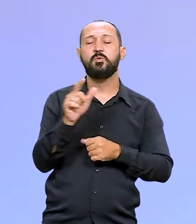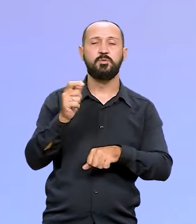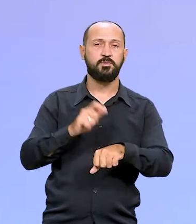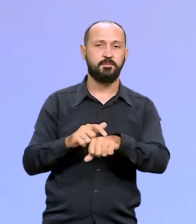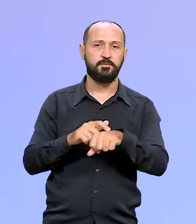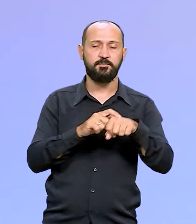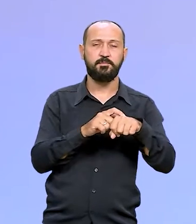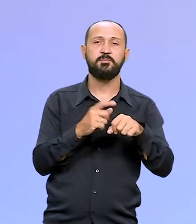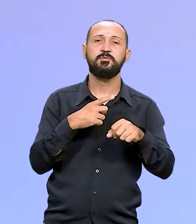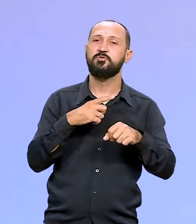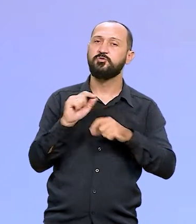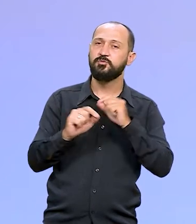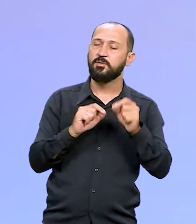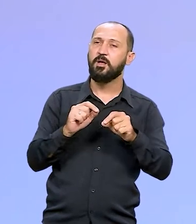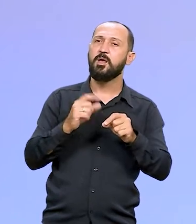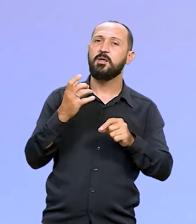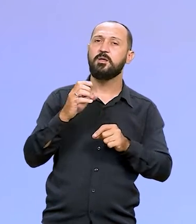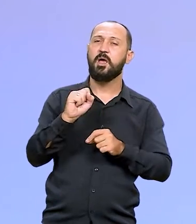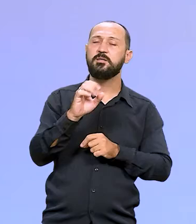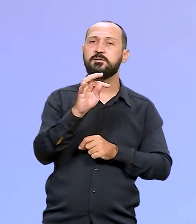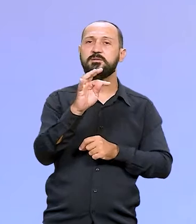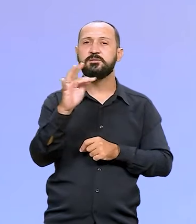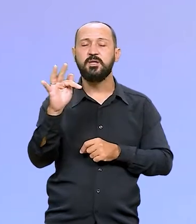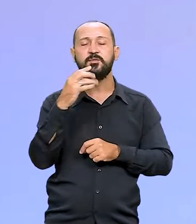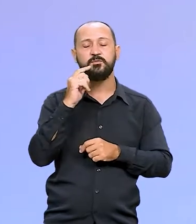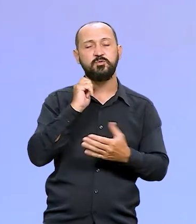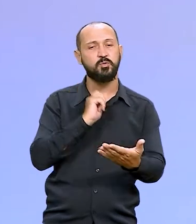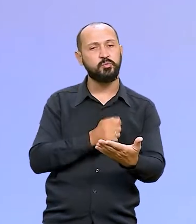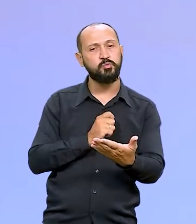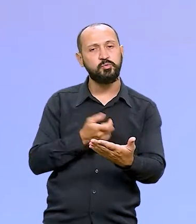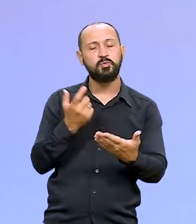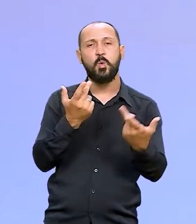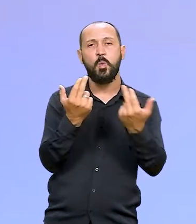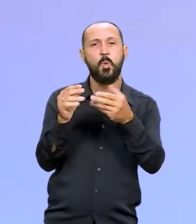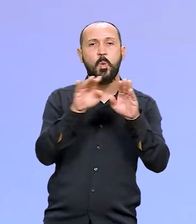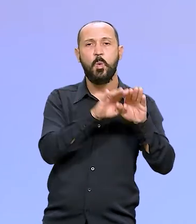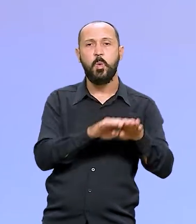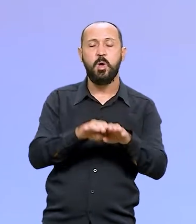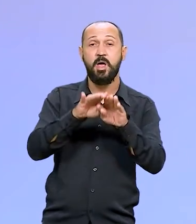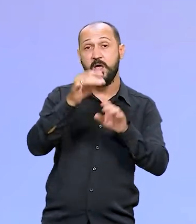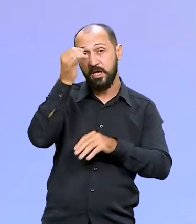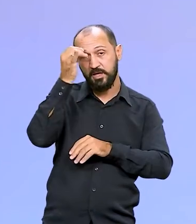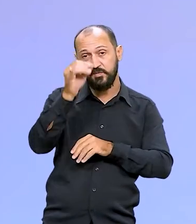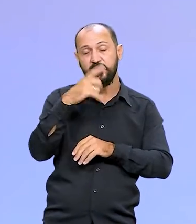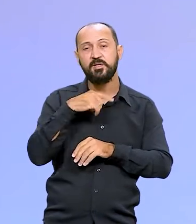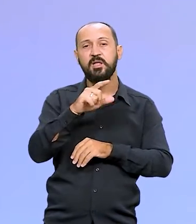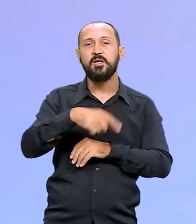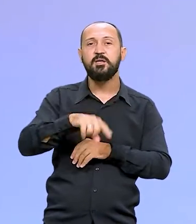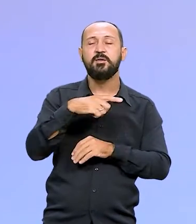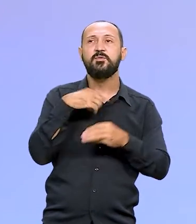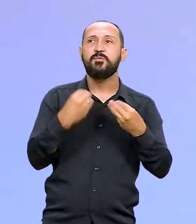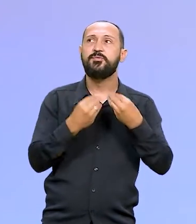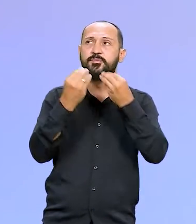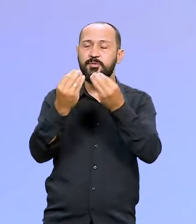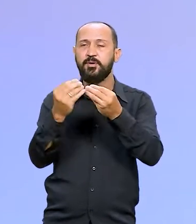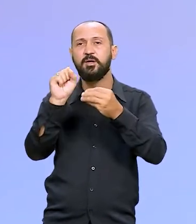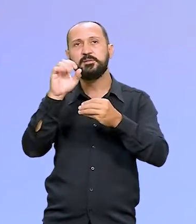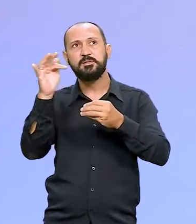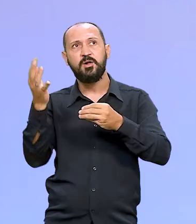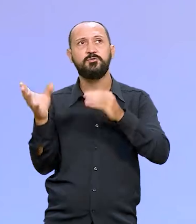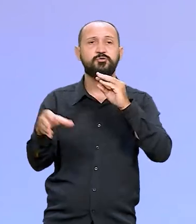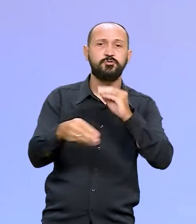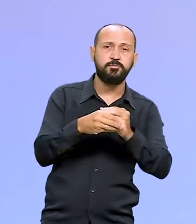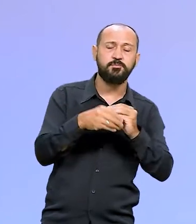dos outros casos, para quando tivesse a decisão do STF, estar julgando todos de forma igualitária e evitar que todos os processos subissem para o STF e depois